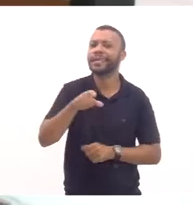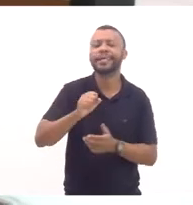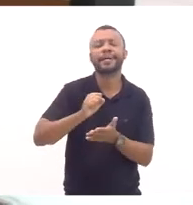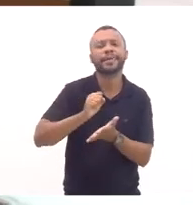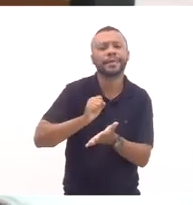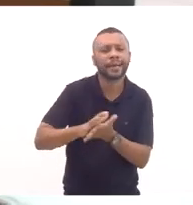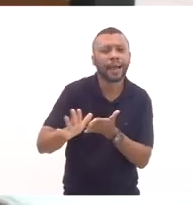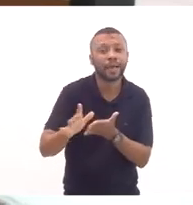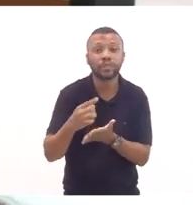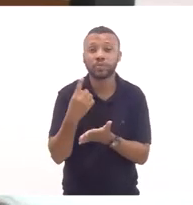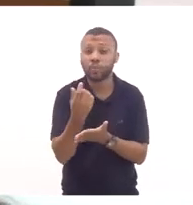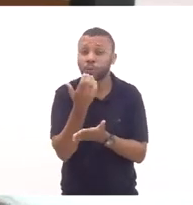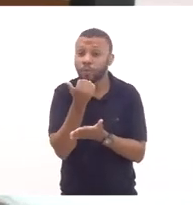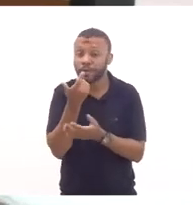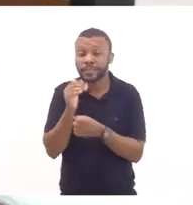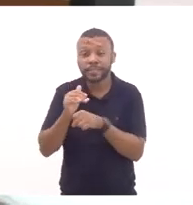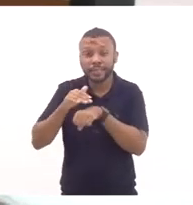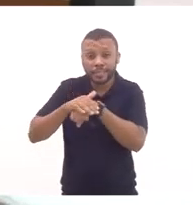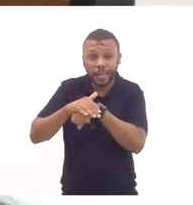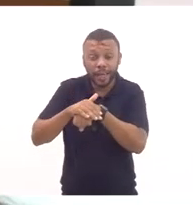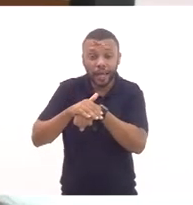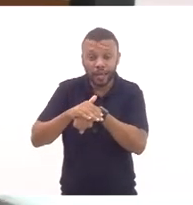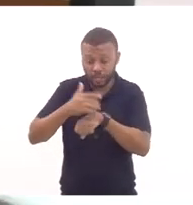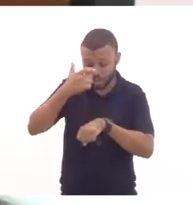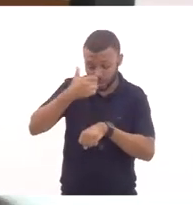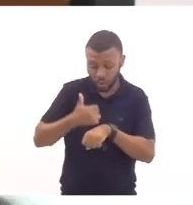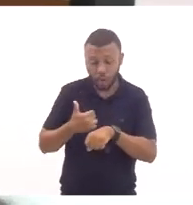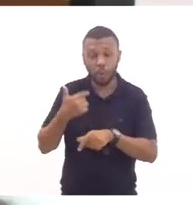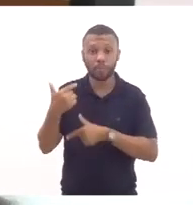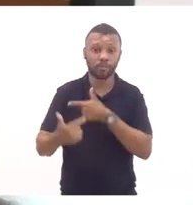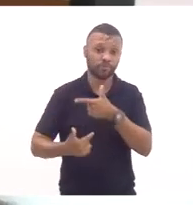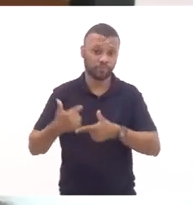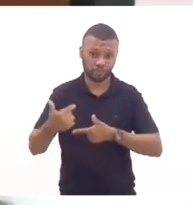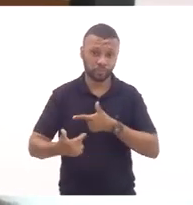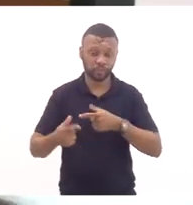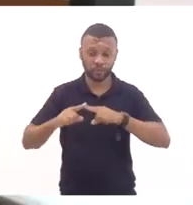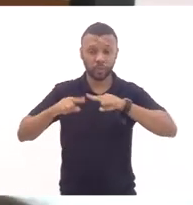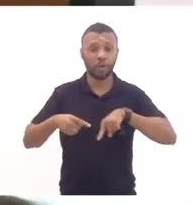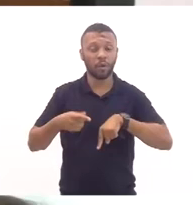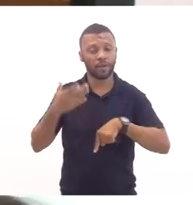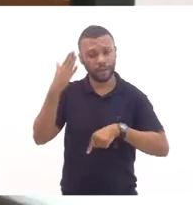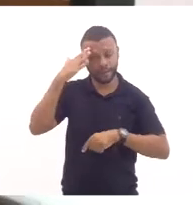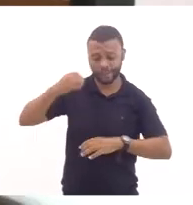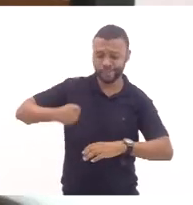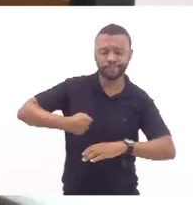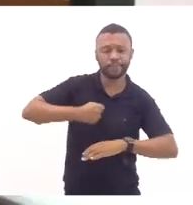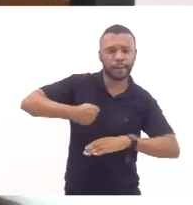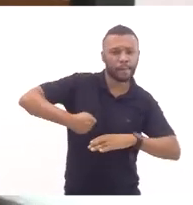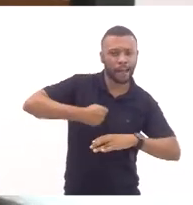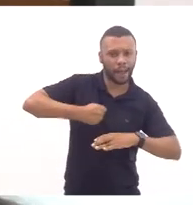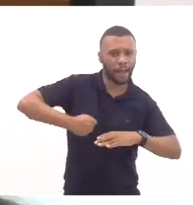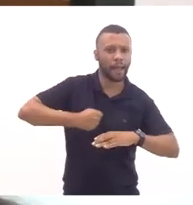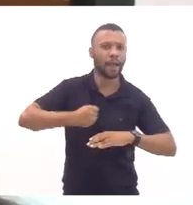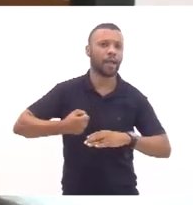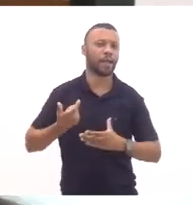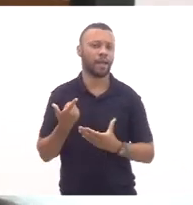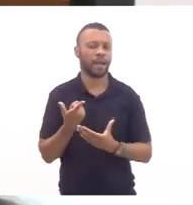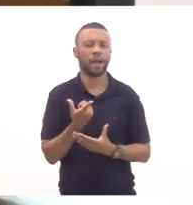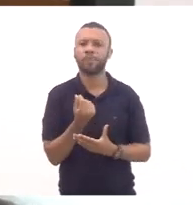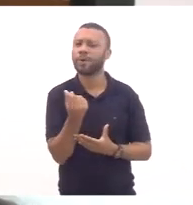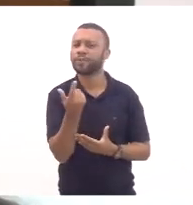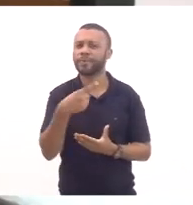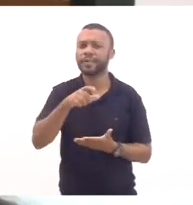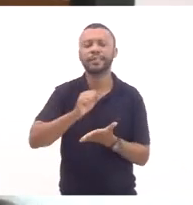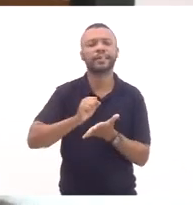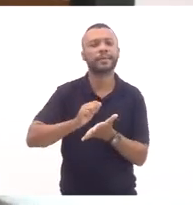jantar que essa trabalhadora doméstica prepara? Quantos que vocês gastam em um jantar